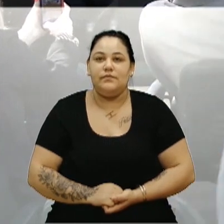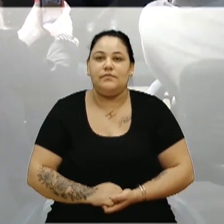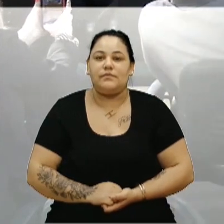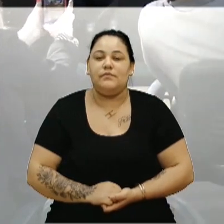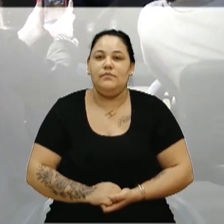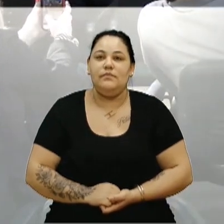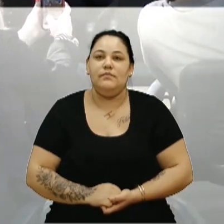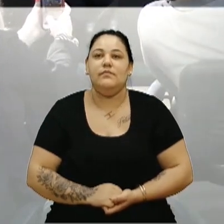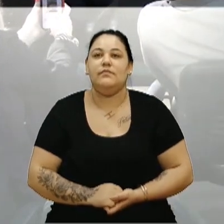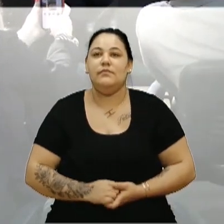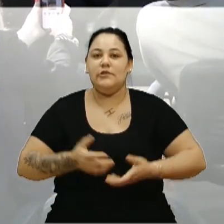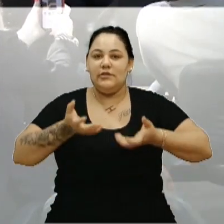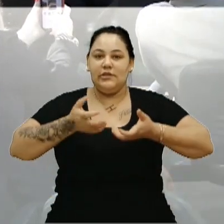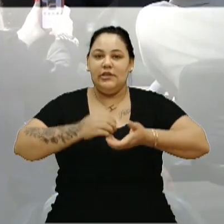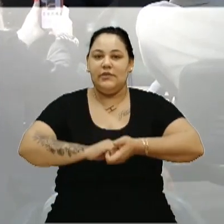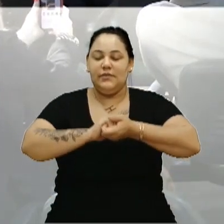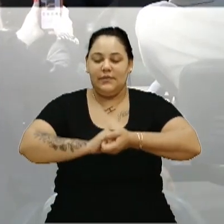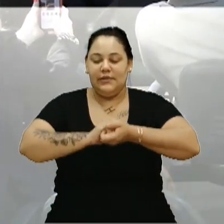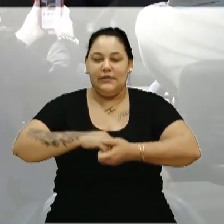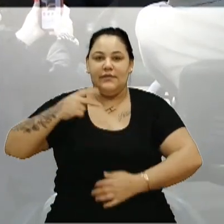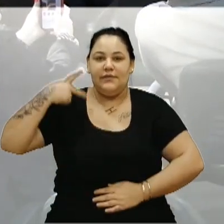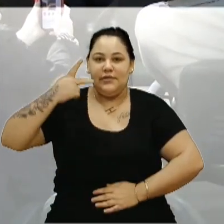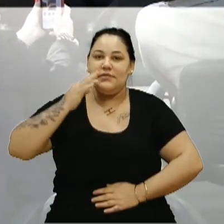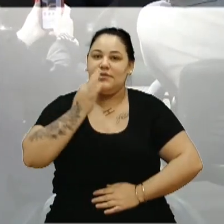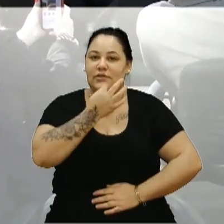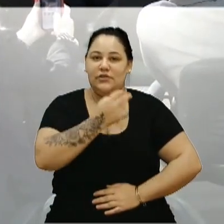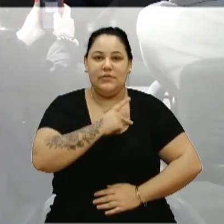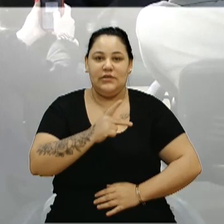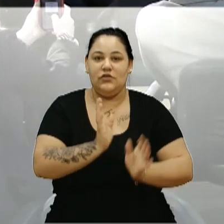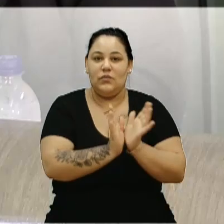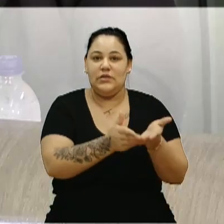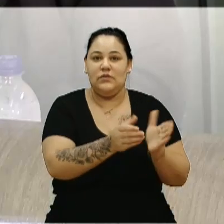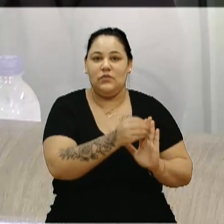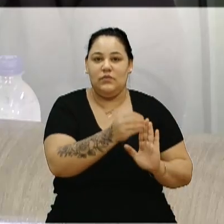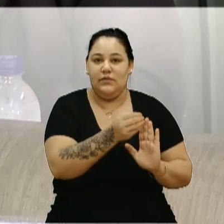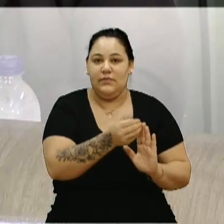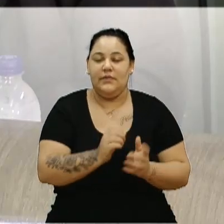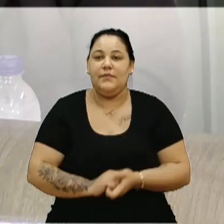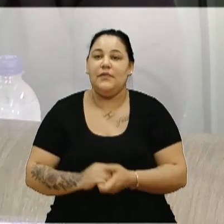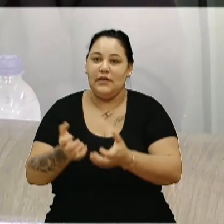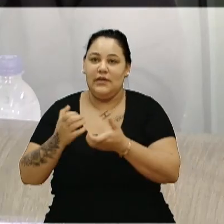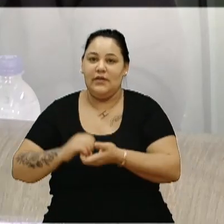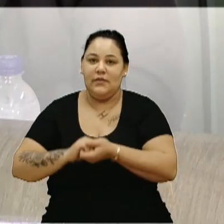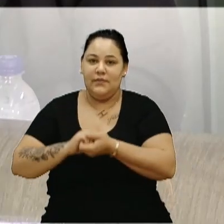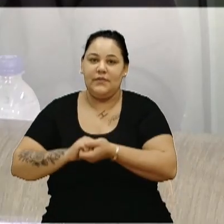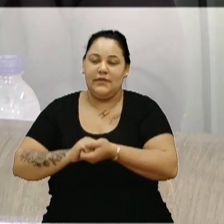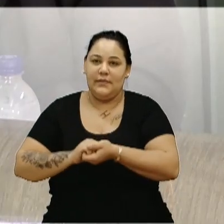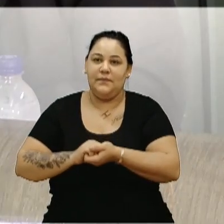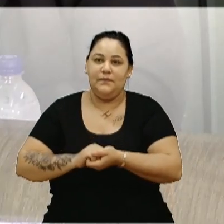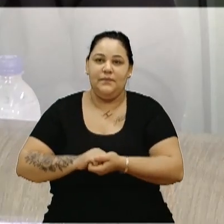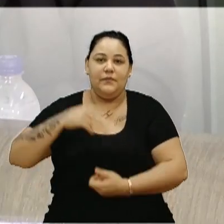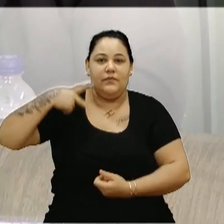Gostaria de cumprimentar a vereadora Tatiane Frisso, presidente da Comissão de Orçamento, cumprimentar a vereadora, presidente da Câmara,